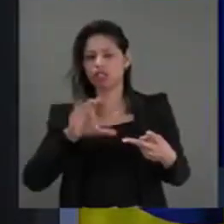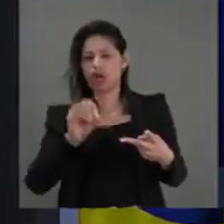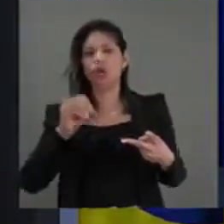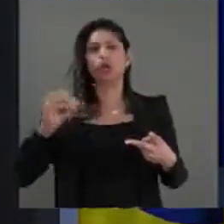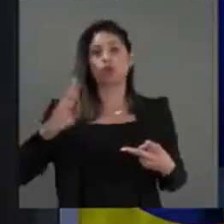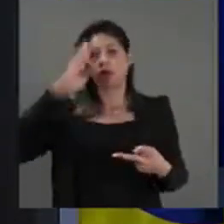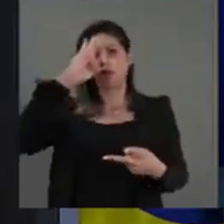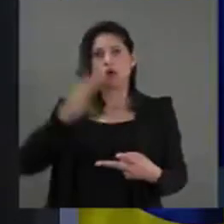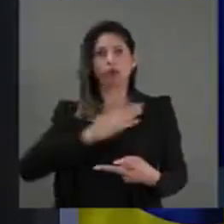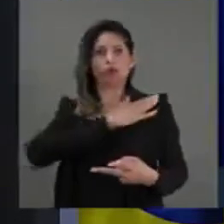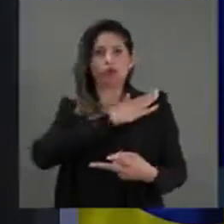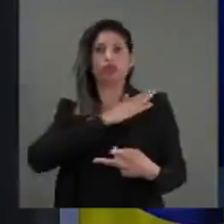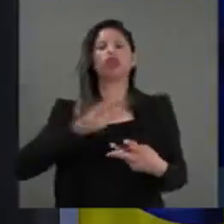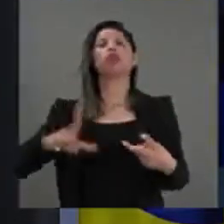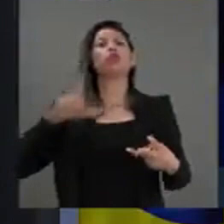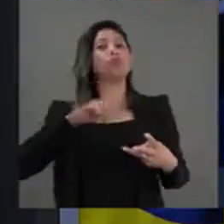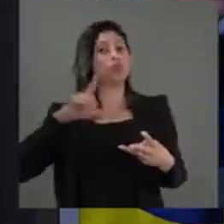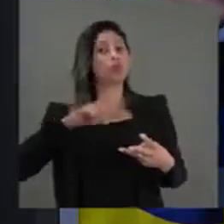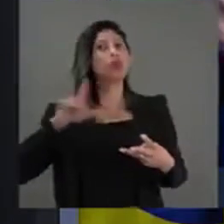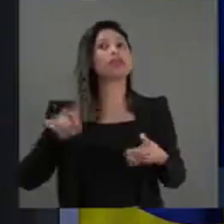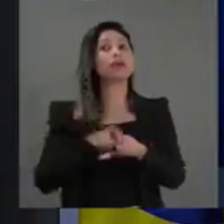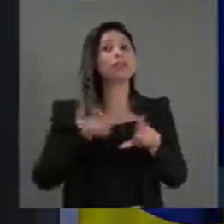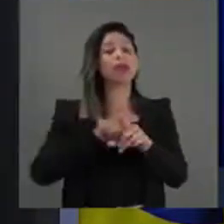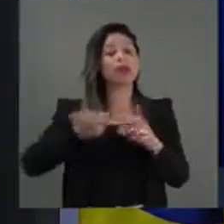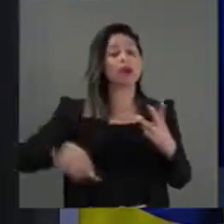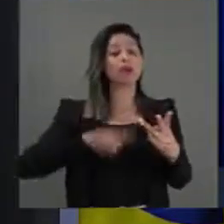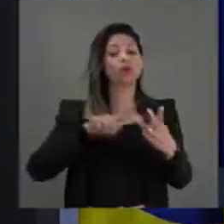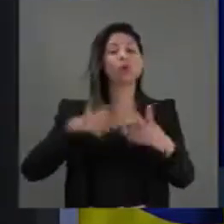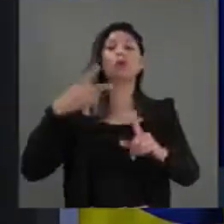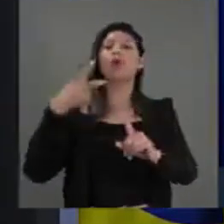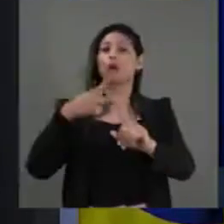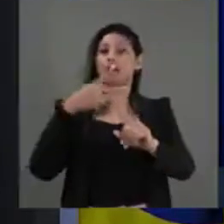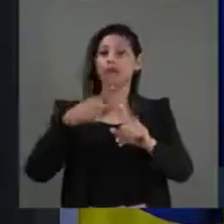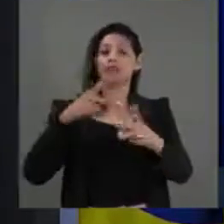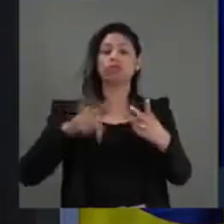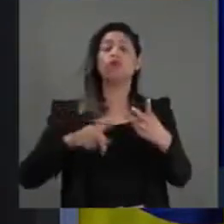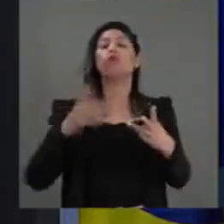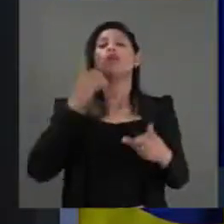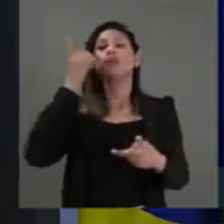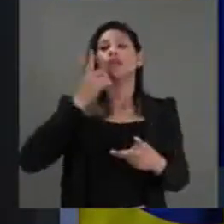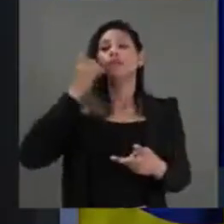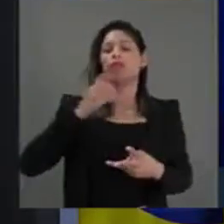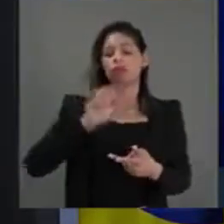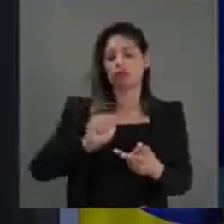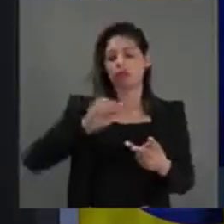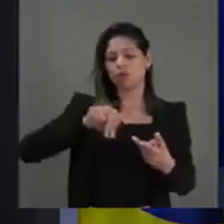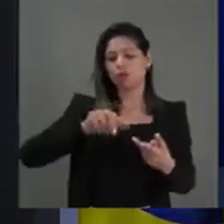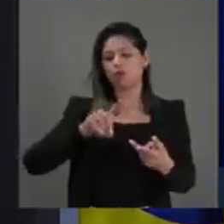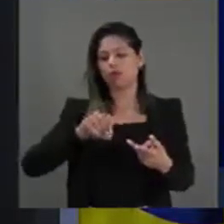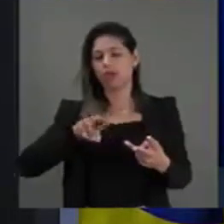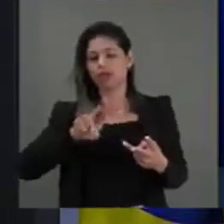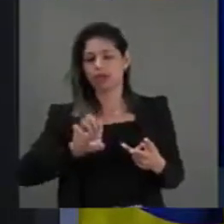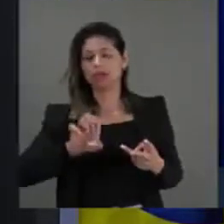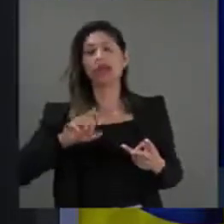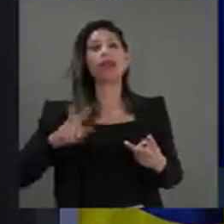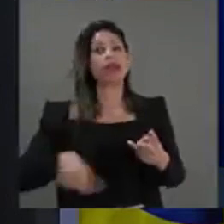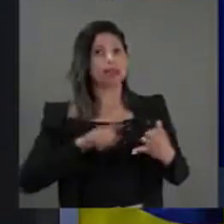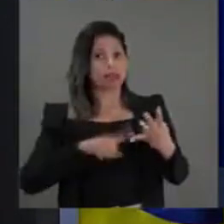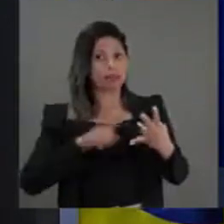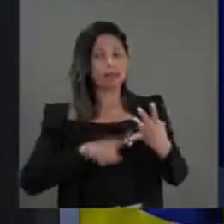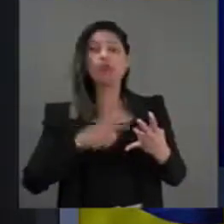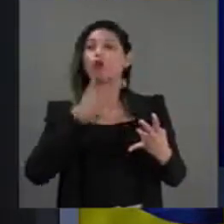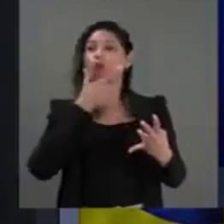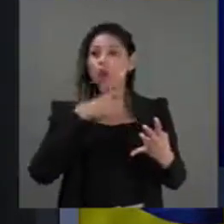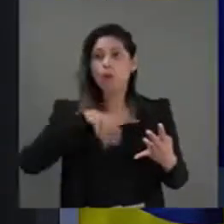Reginaldo. Temos aqui no parlamento o deputado André Fernandes, seu pai, que também faz